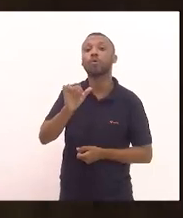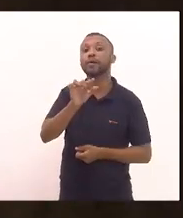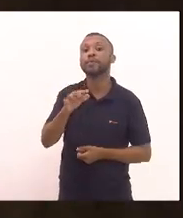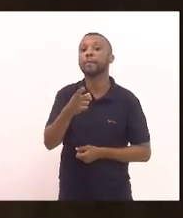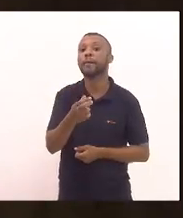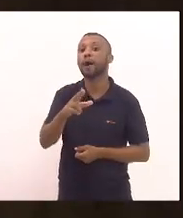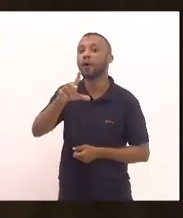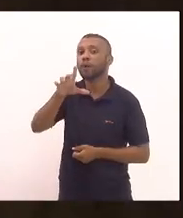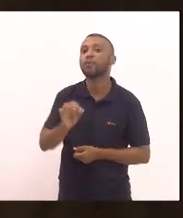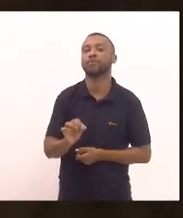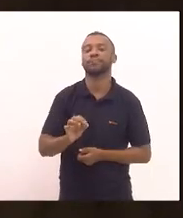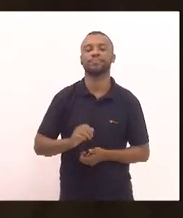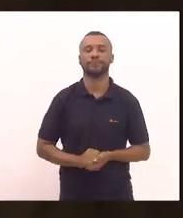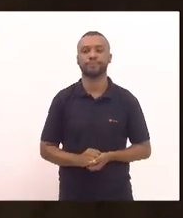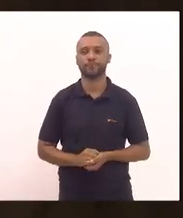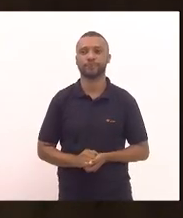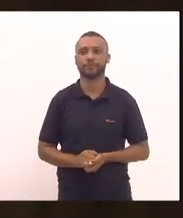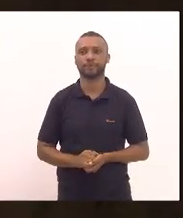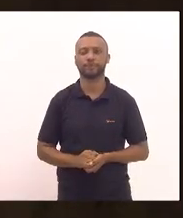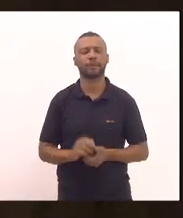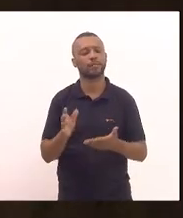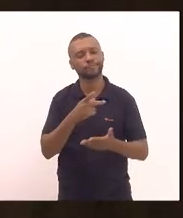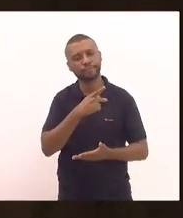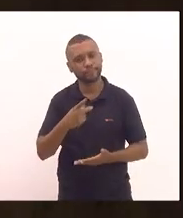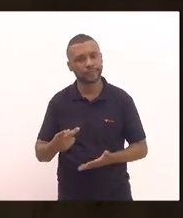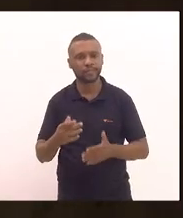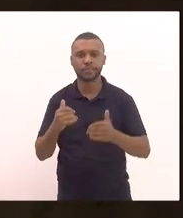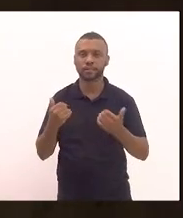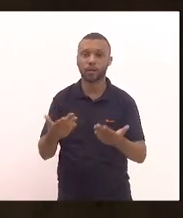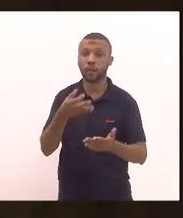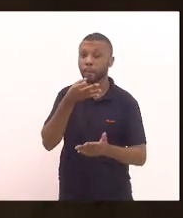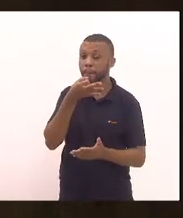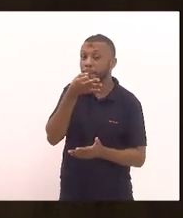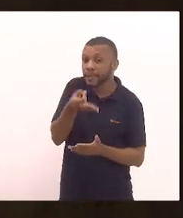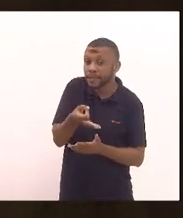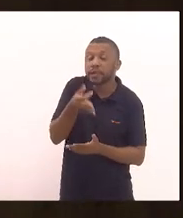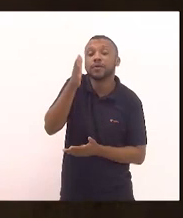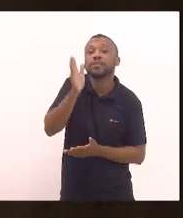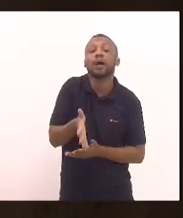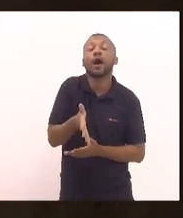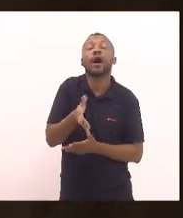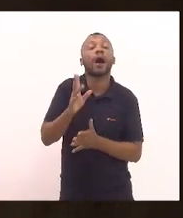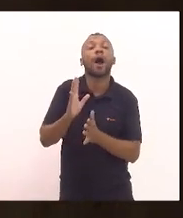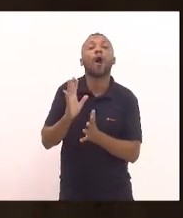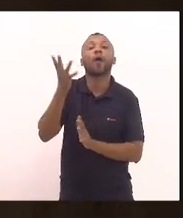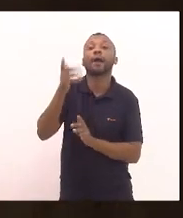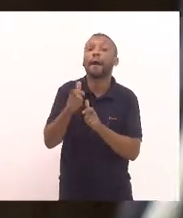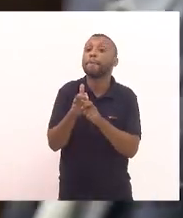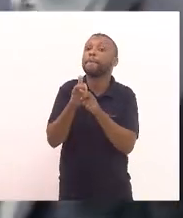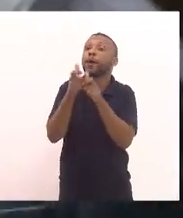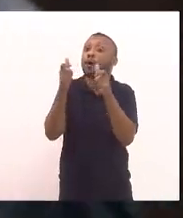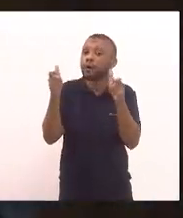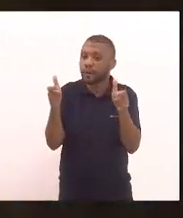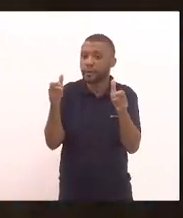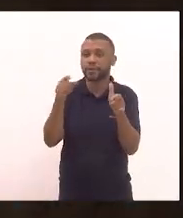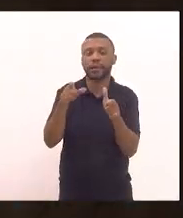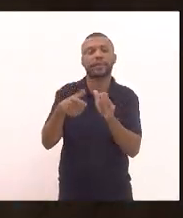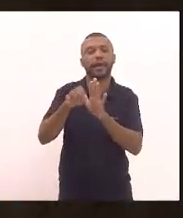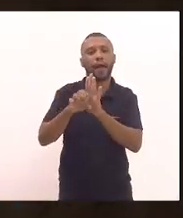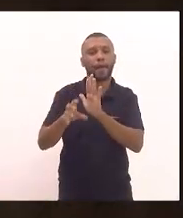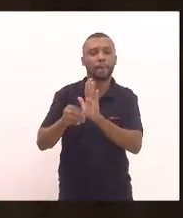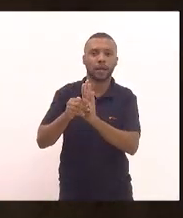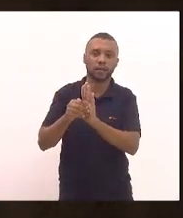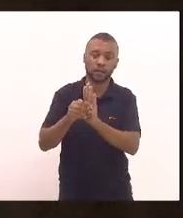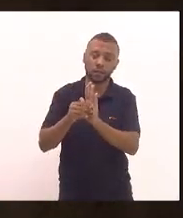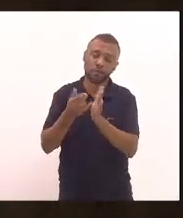Senhor presidente, parecer, já que a maioria dessas emendas